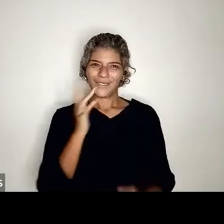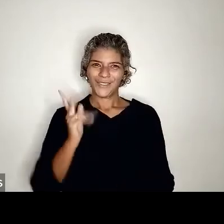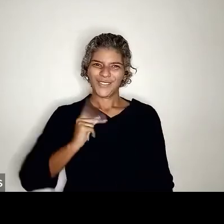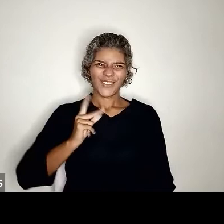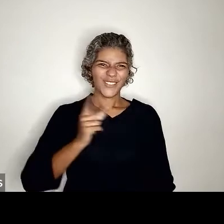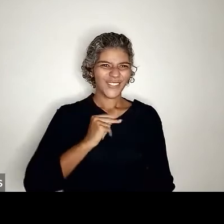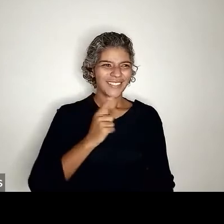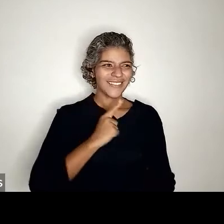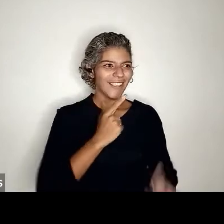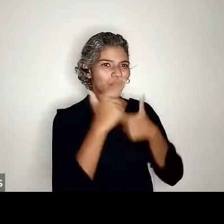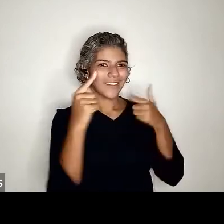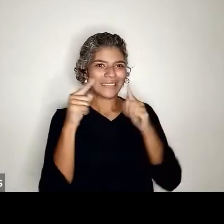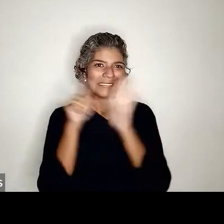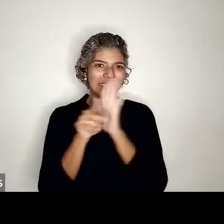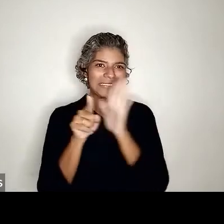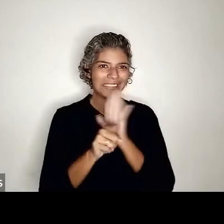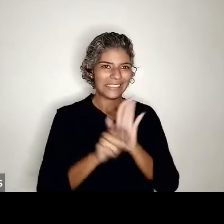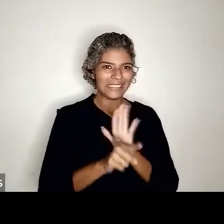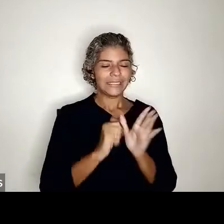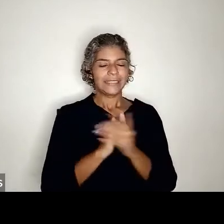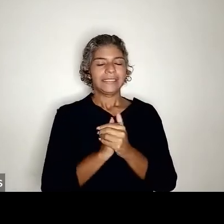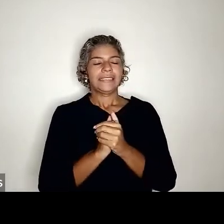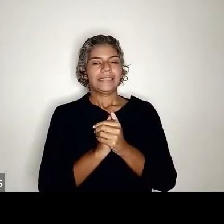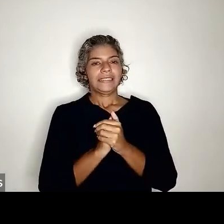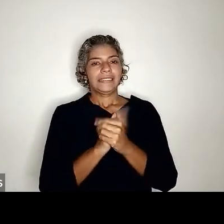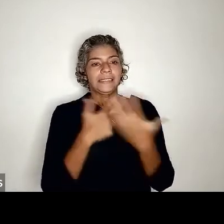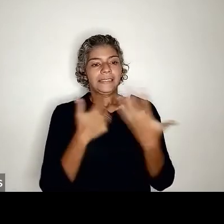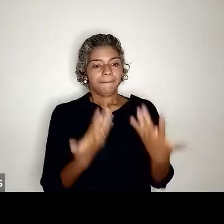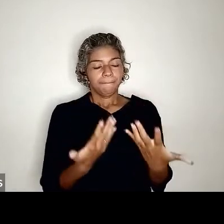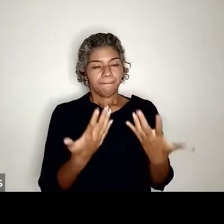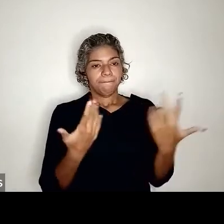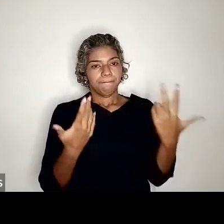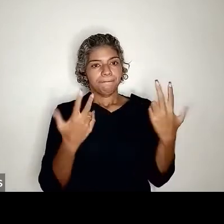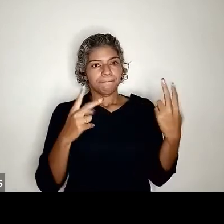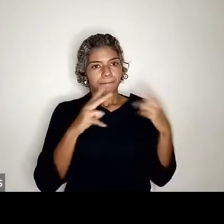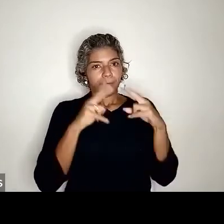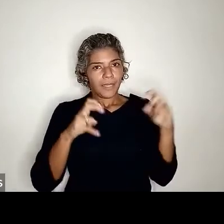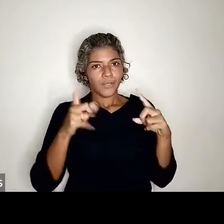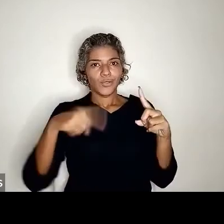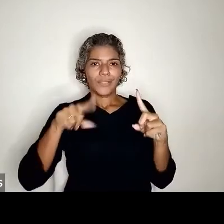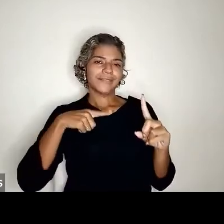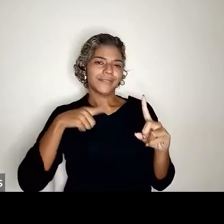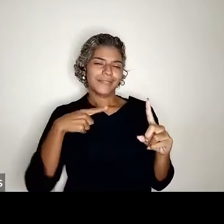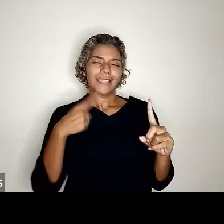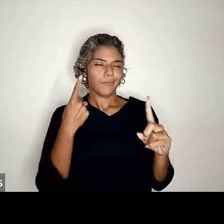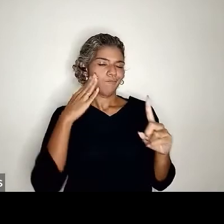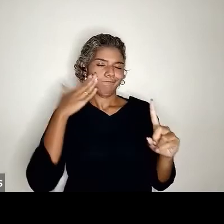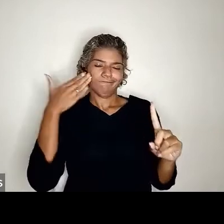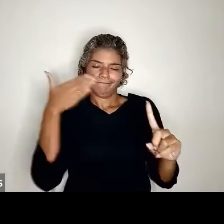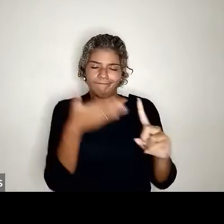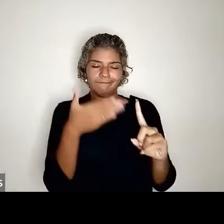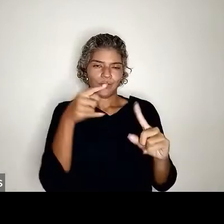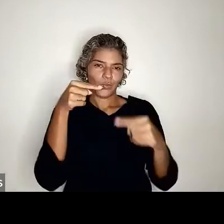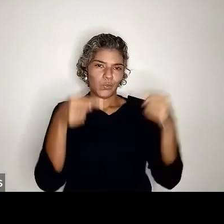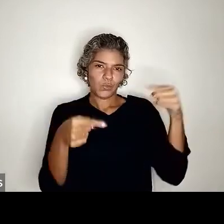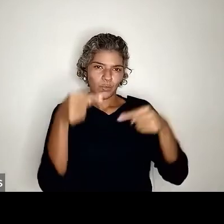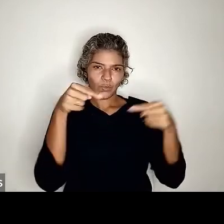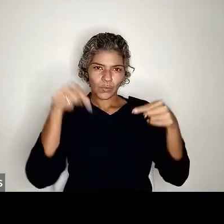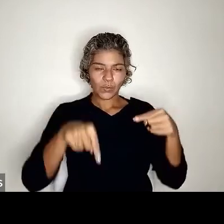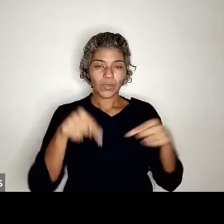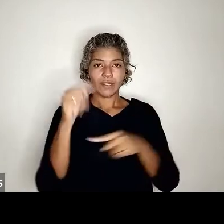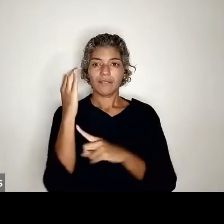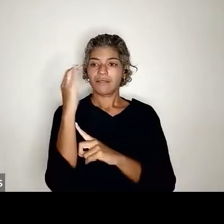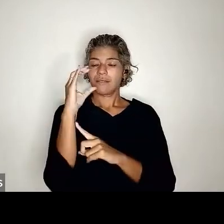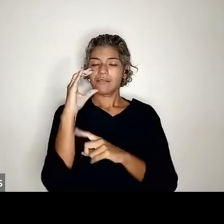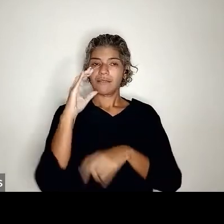mim, mas acho que a gente tem uma centralidade, né, nessa discussão que a gente está fazendo aqui, né, de uma ciência emancipatória, e